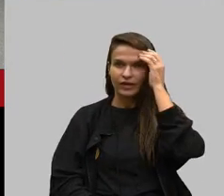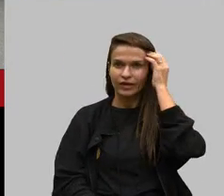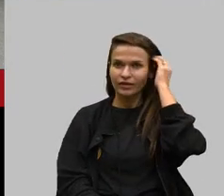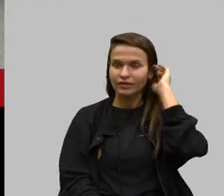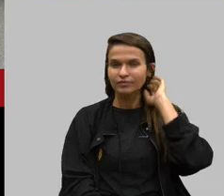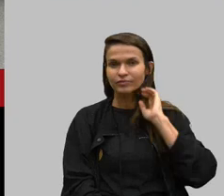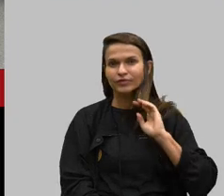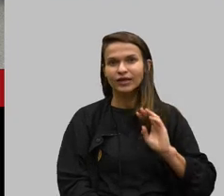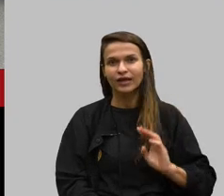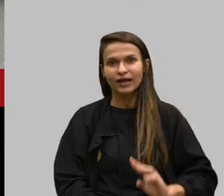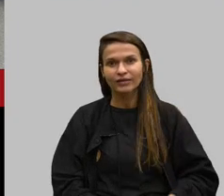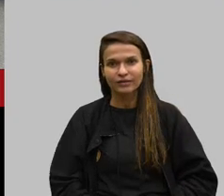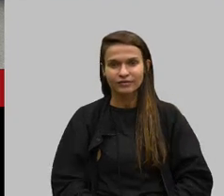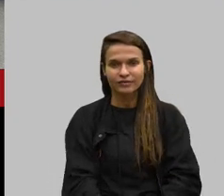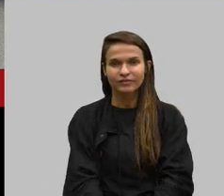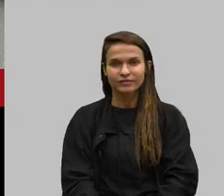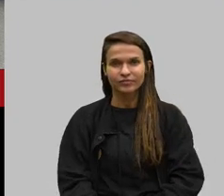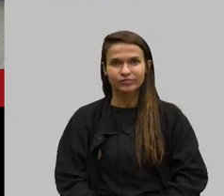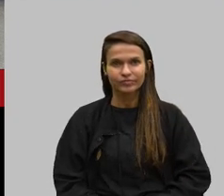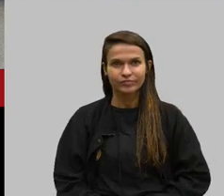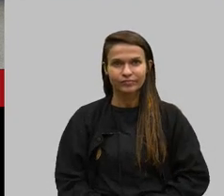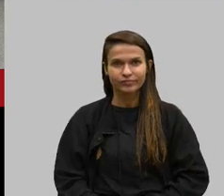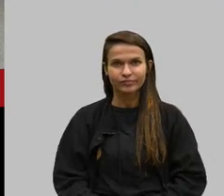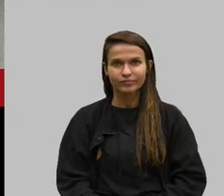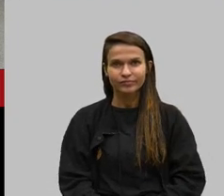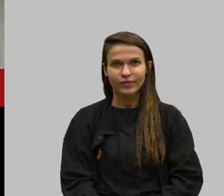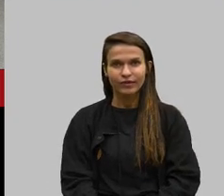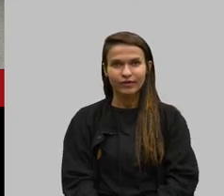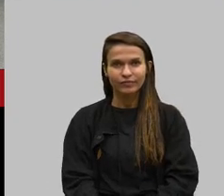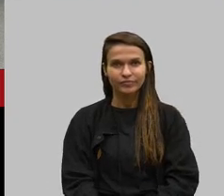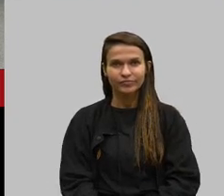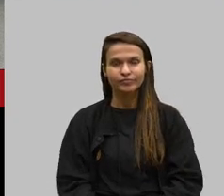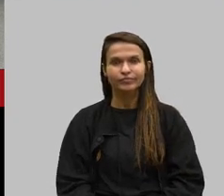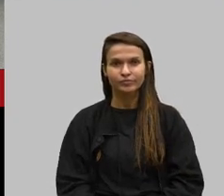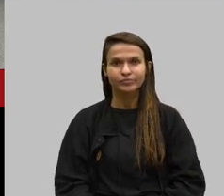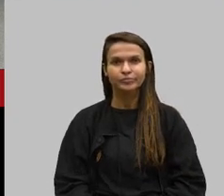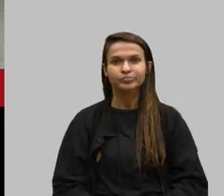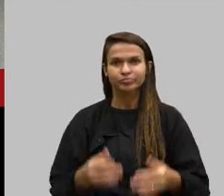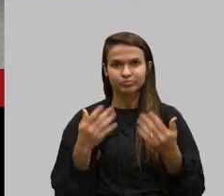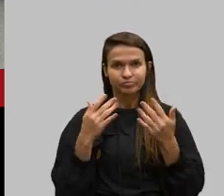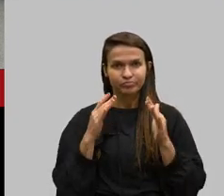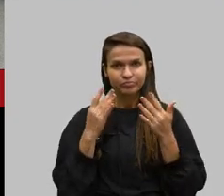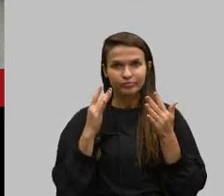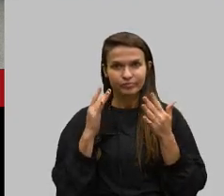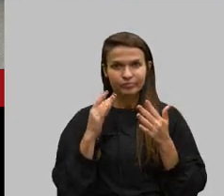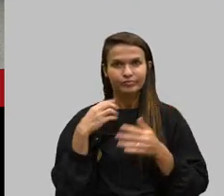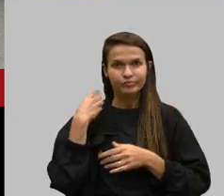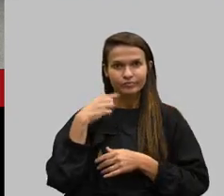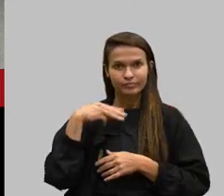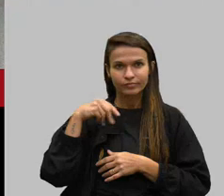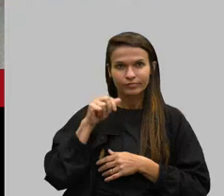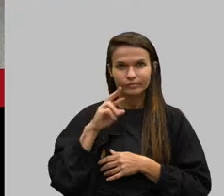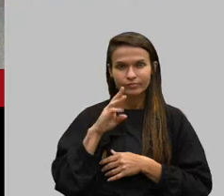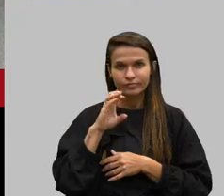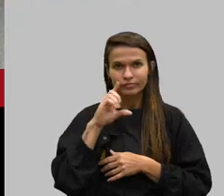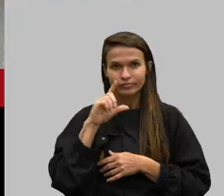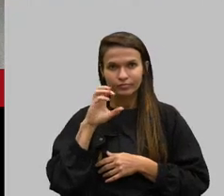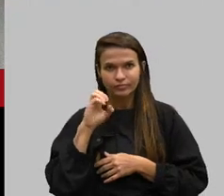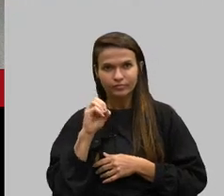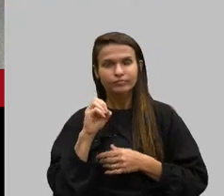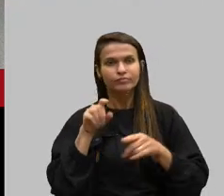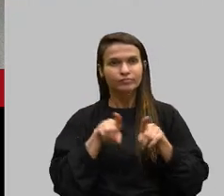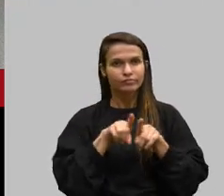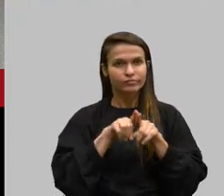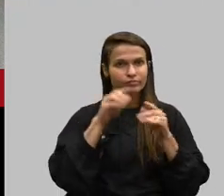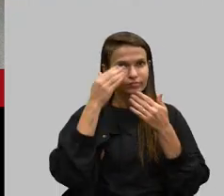abençoe palavra Deputado Deputado secretário Marcelo Obrigado Presidente agradecer o deputado Jé